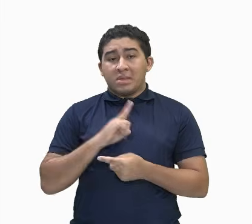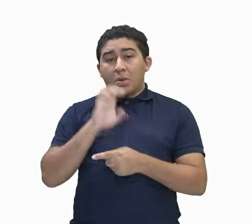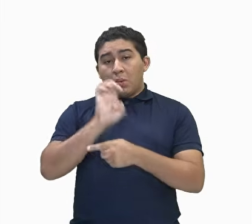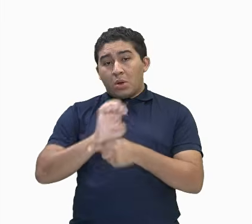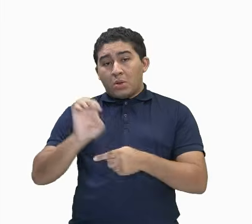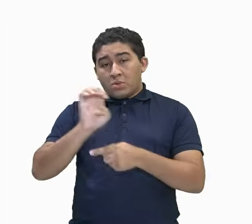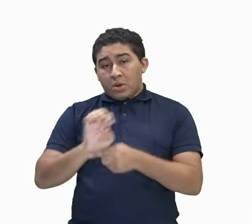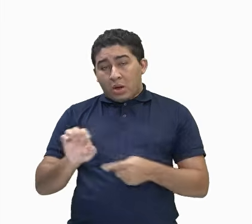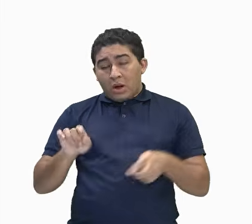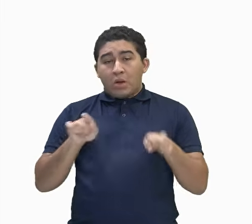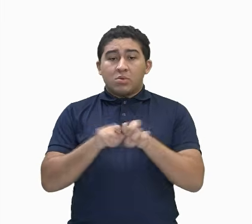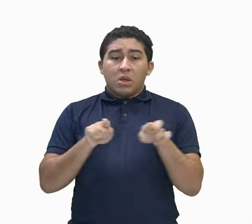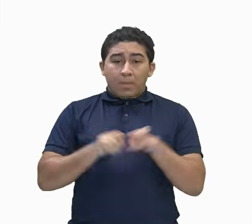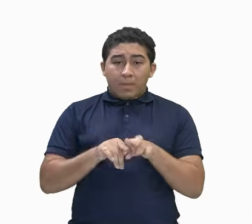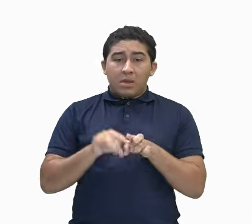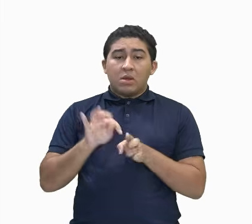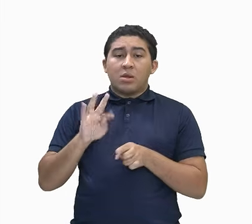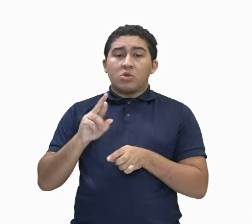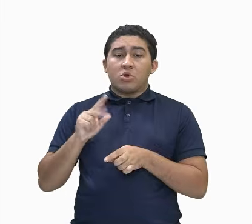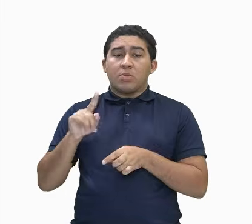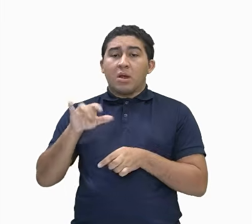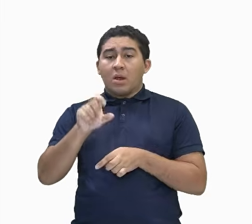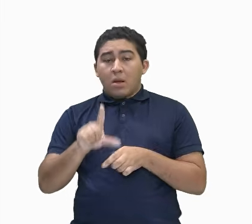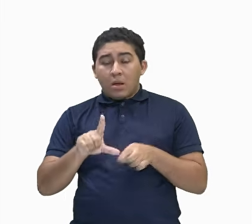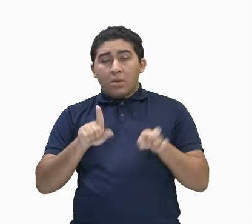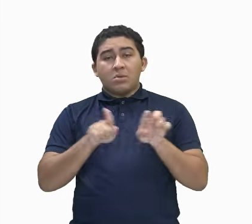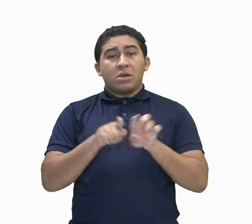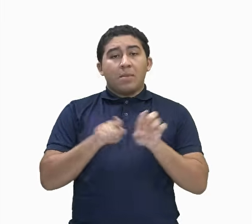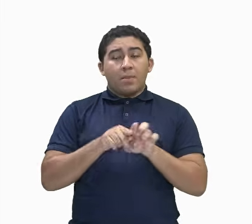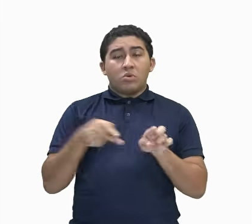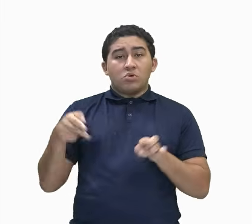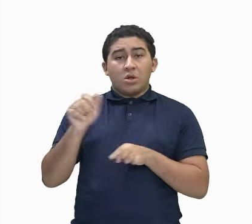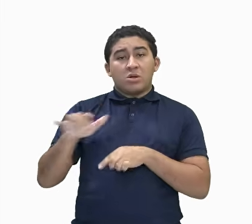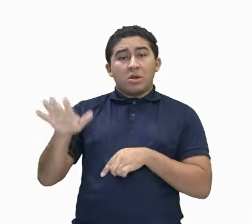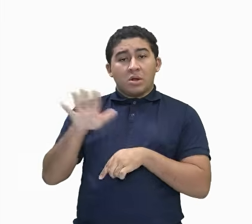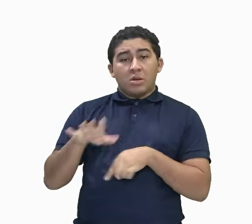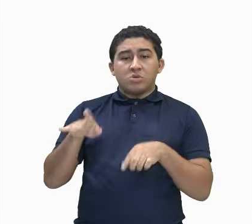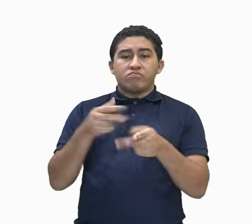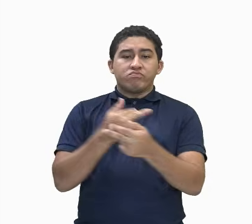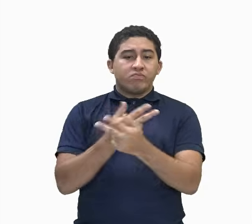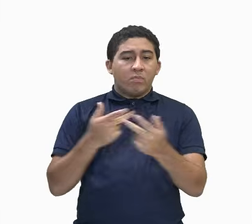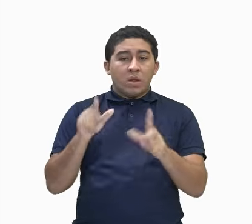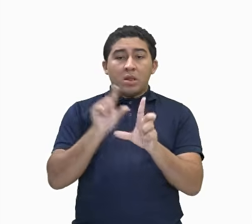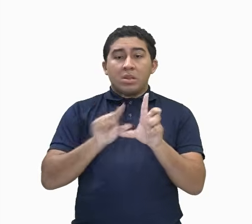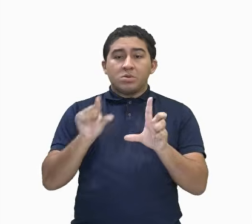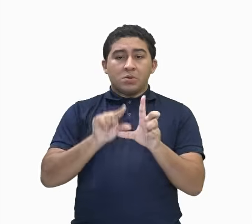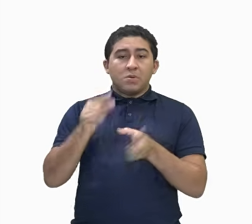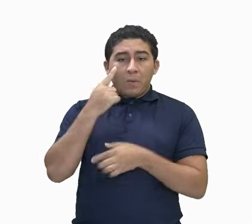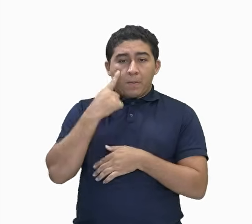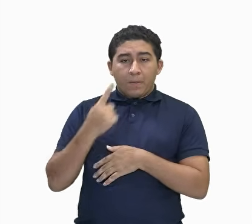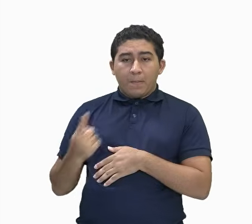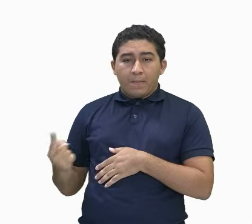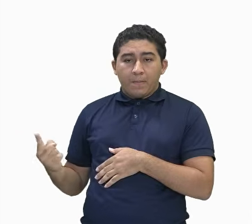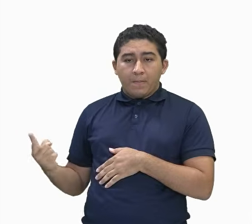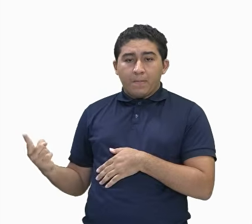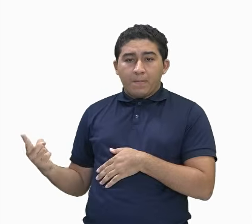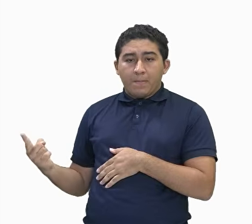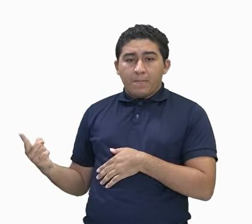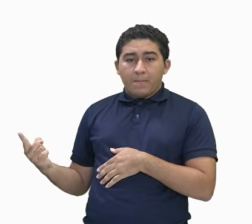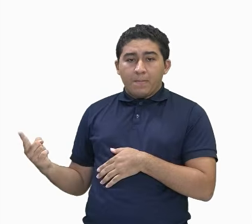zona tropical, o clima tropical nordeste oriental, o tropical Brasil central e